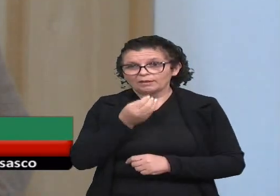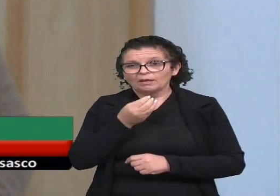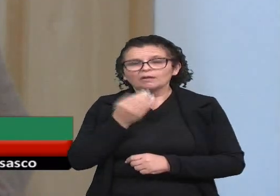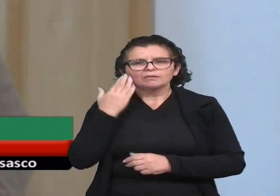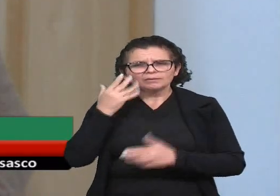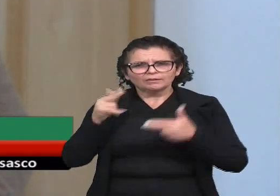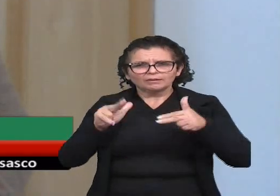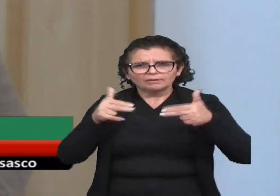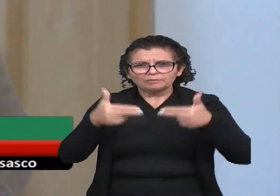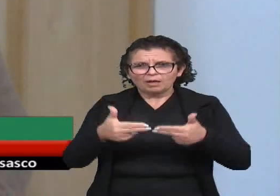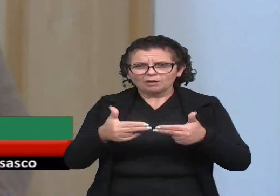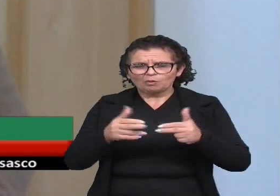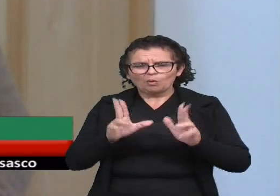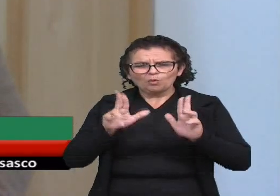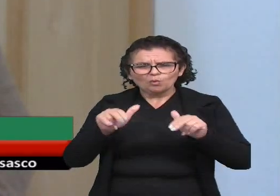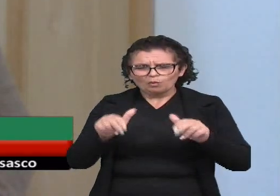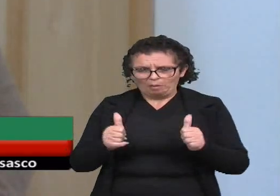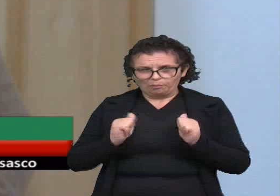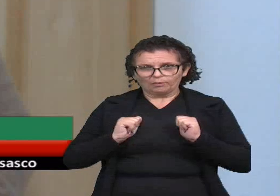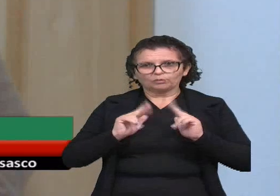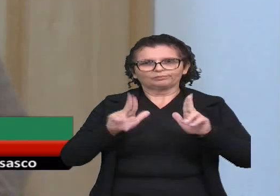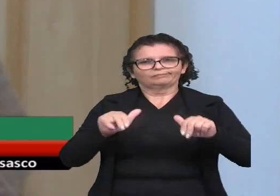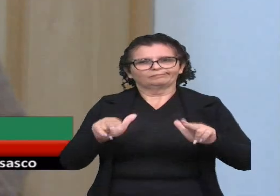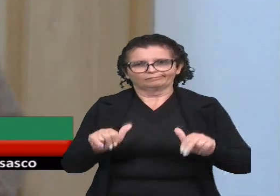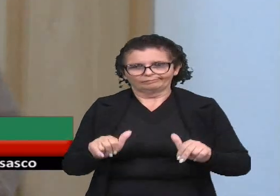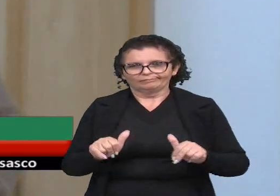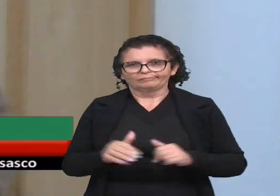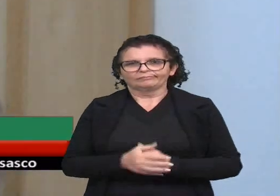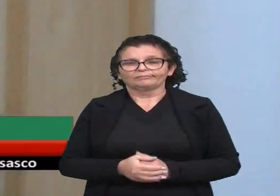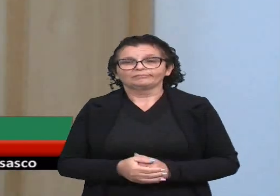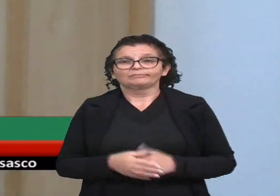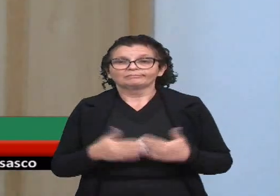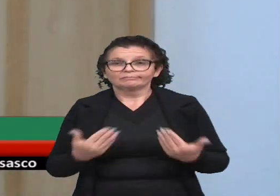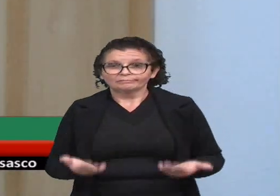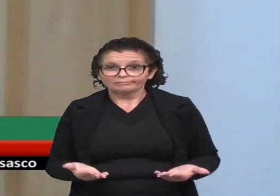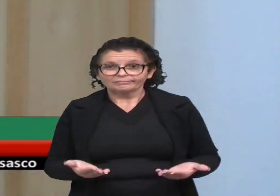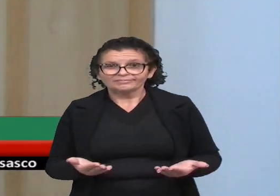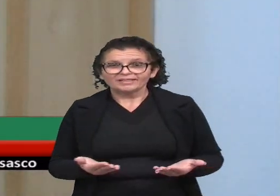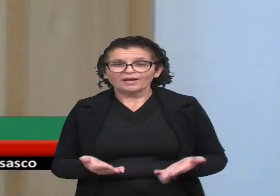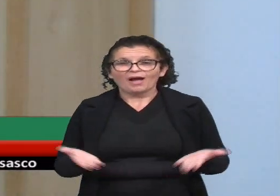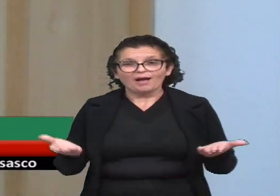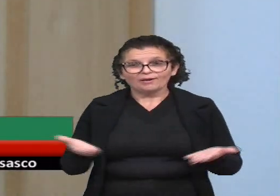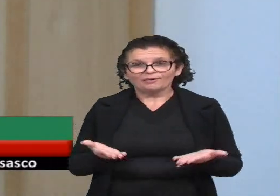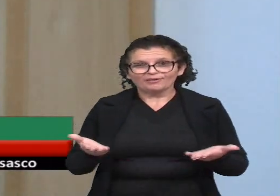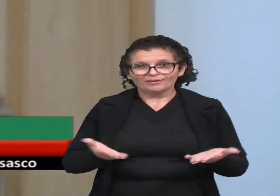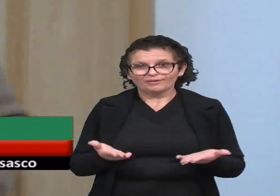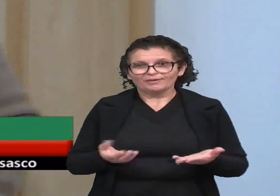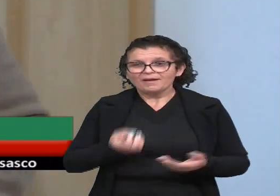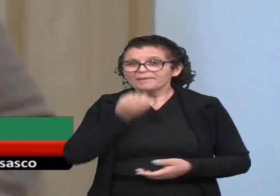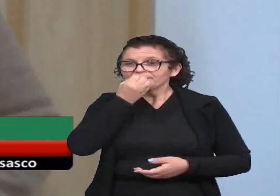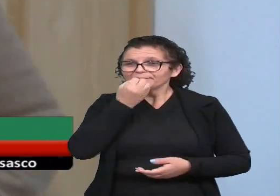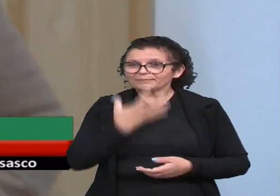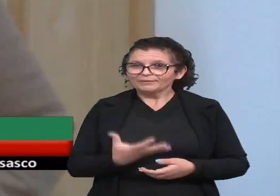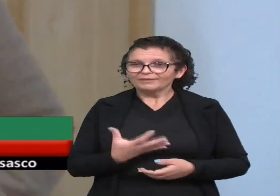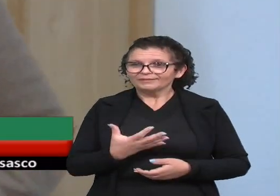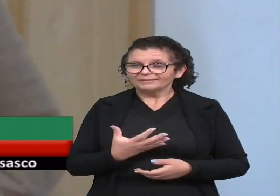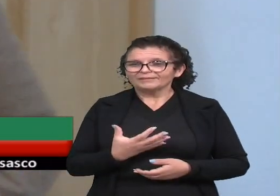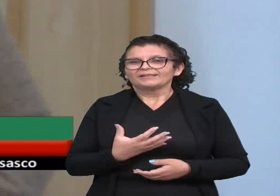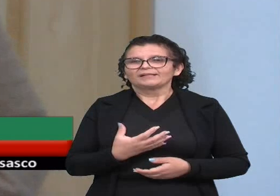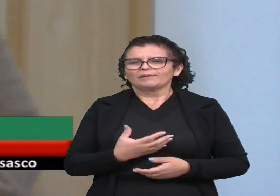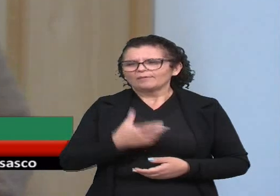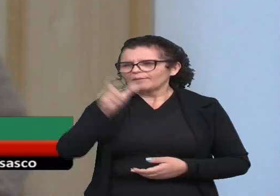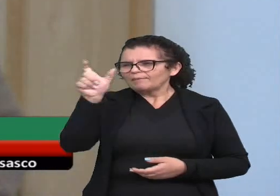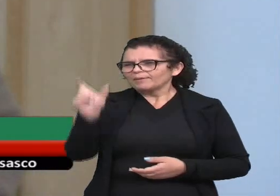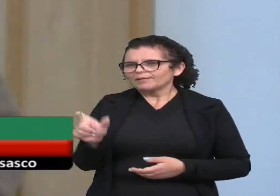casa jamais se omitirá a tudo que está sendo discutido aqui. Mas a conversa agora é muito boa, que é para falar de uma